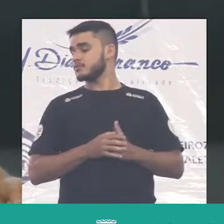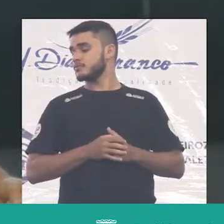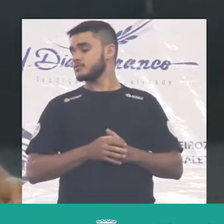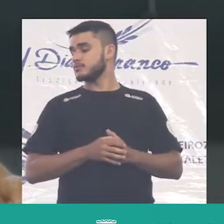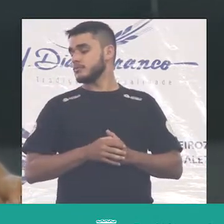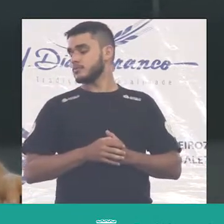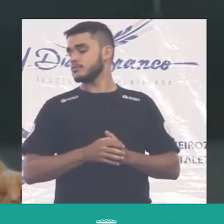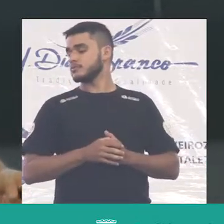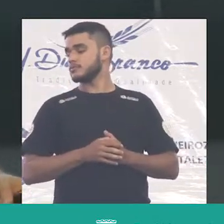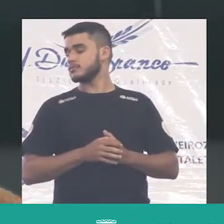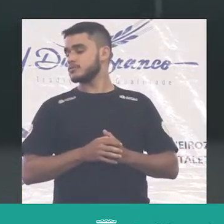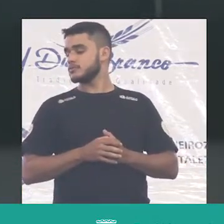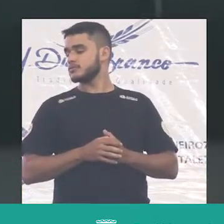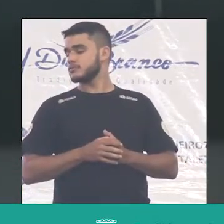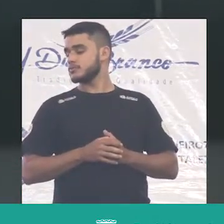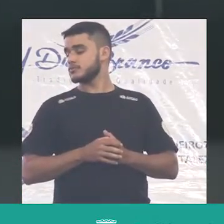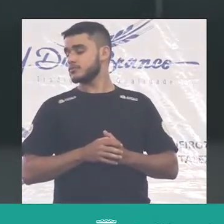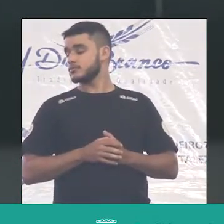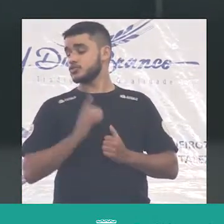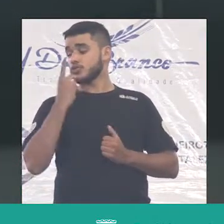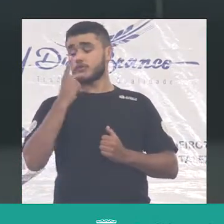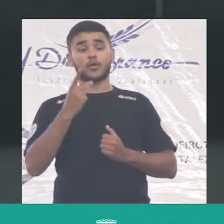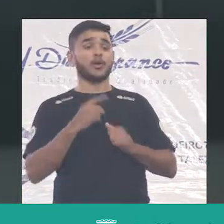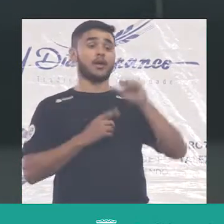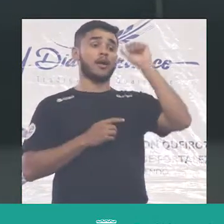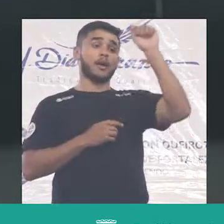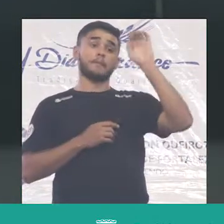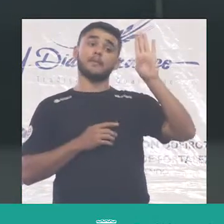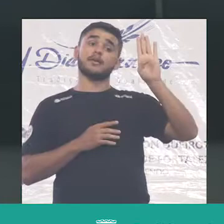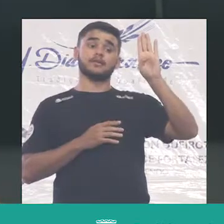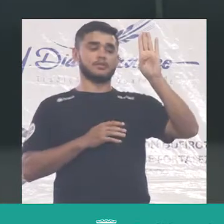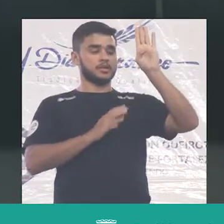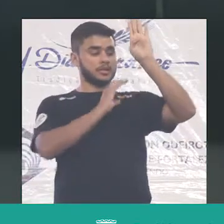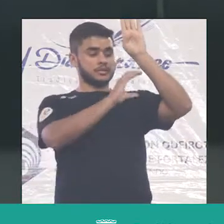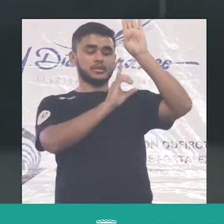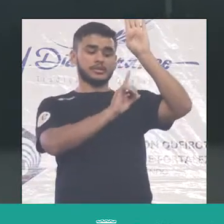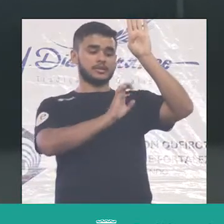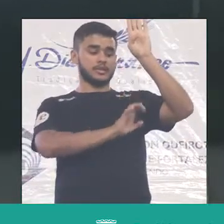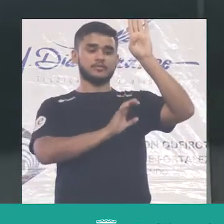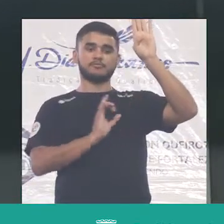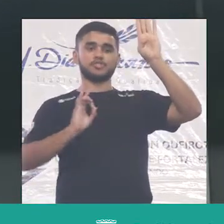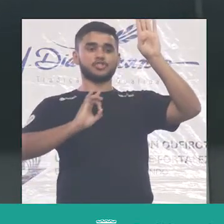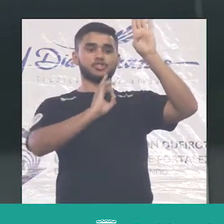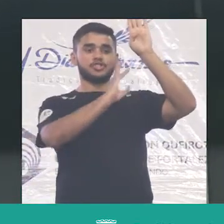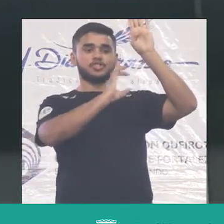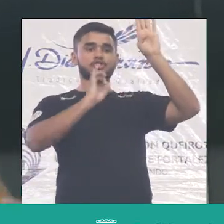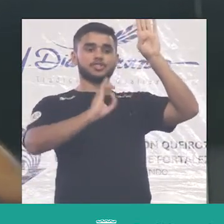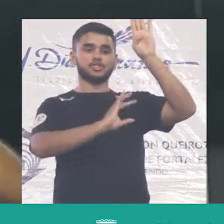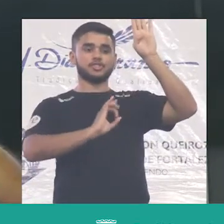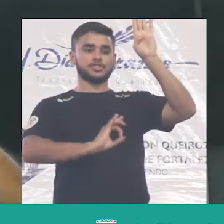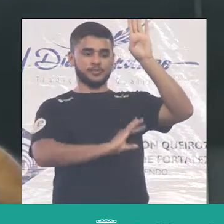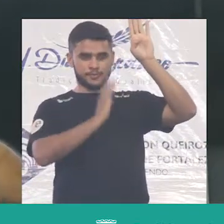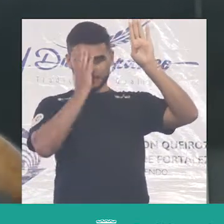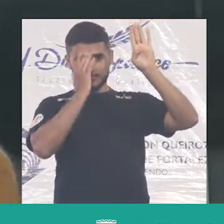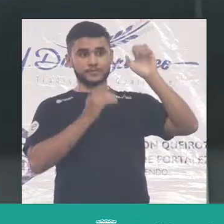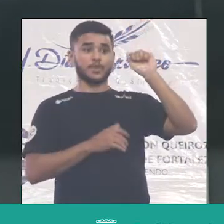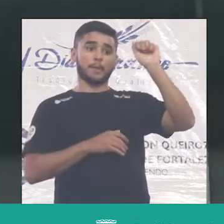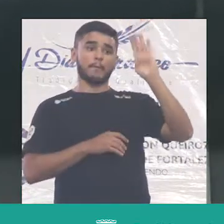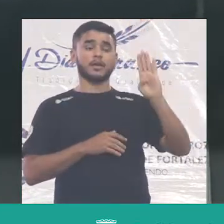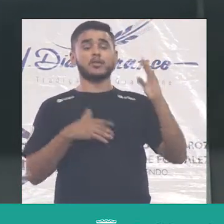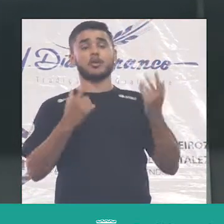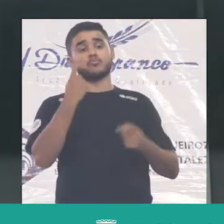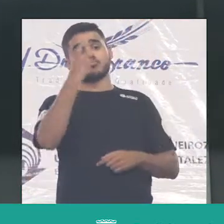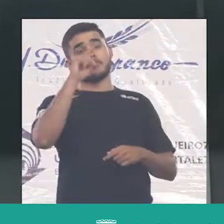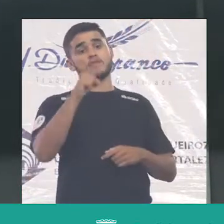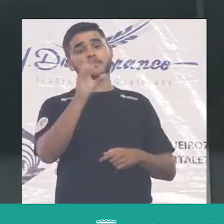facilitou a nossa vida. Porque só tinha 2 itens que estavam entre 1 e 2. O 1,6 e